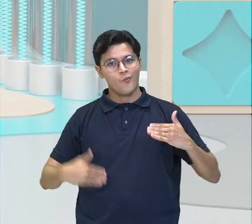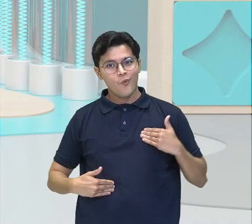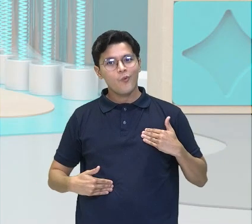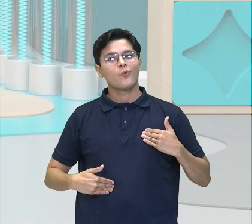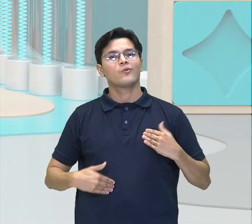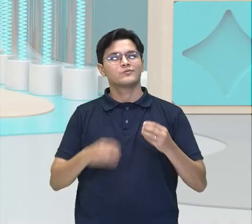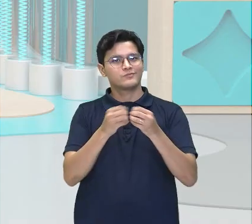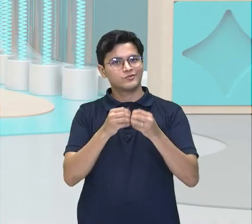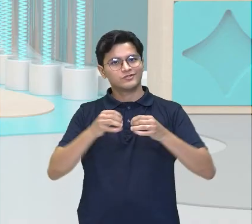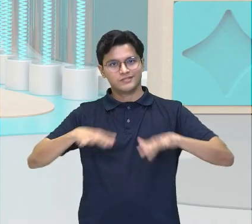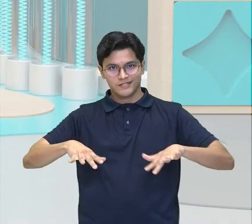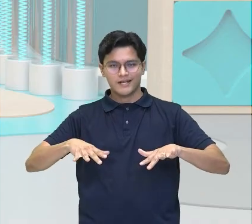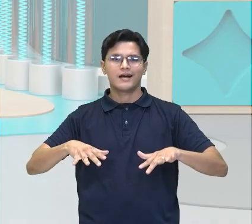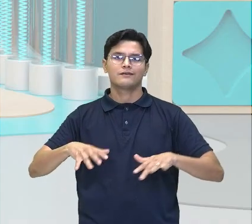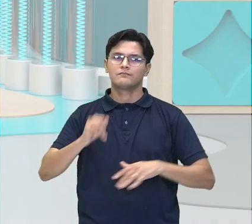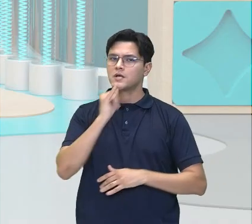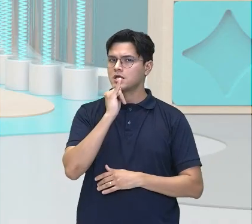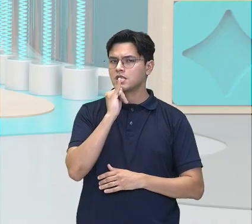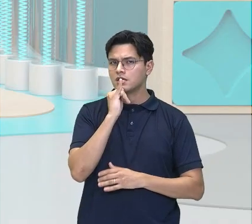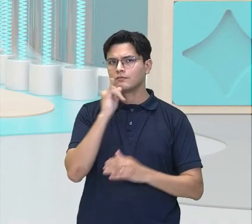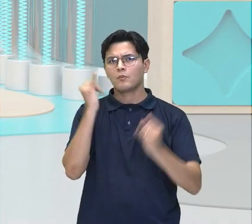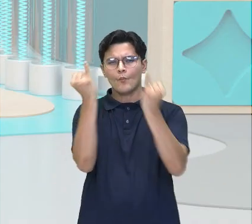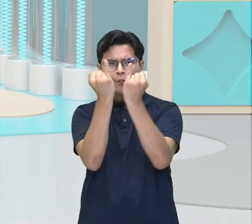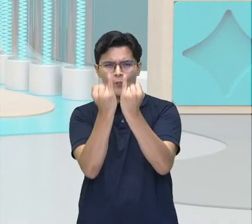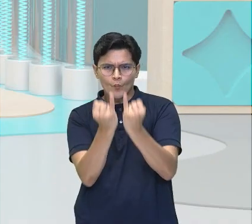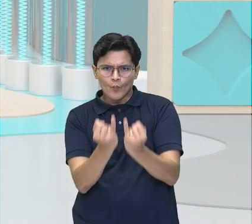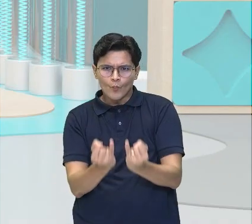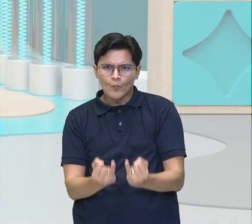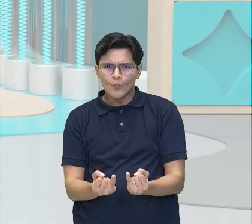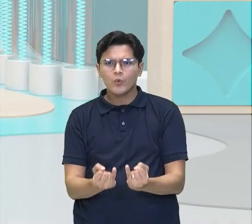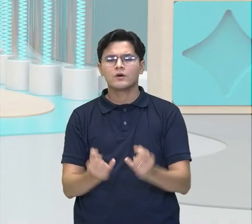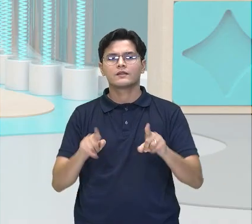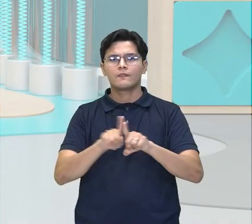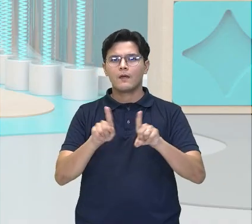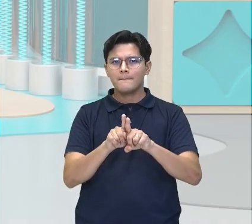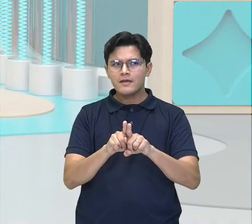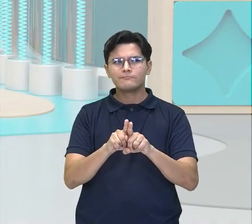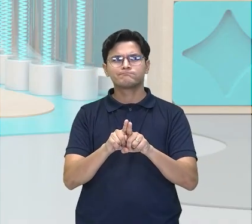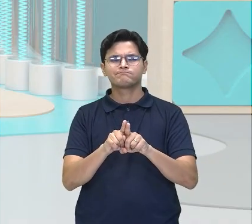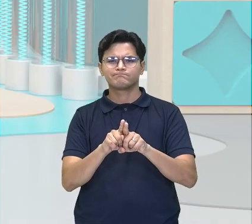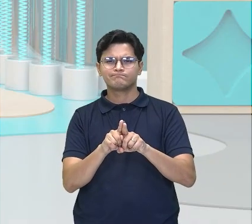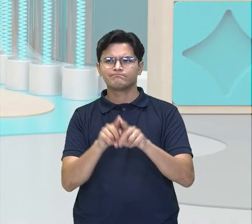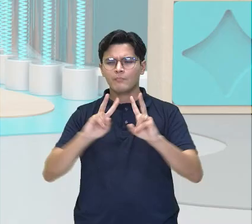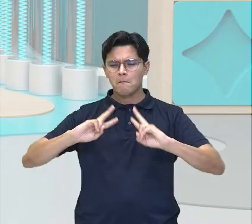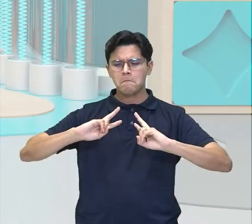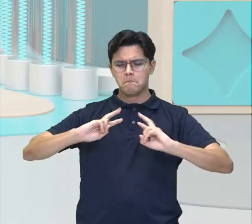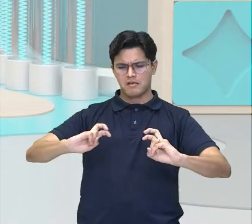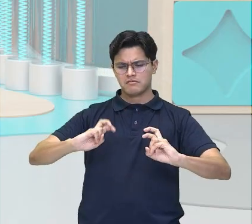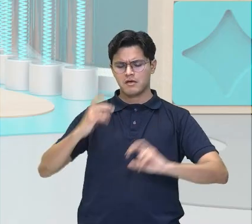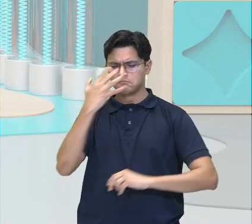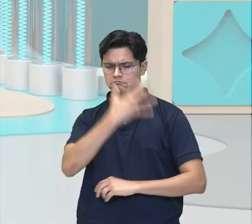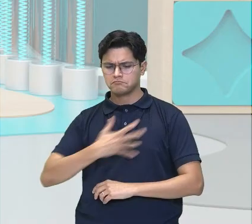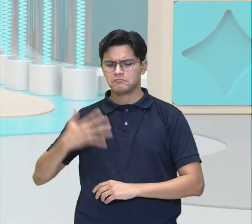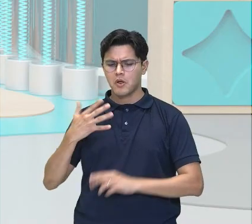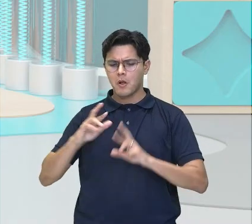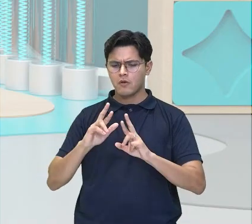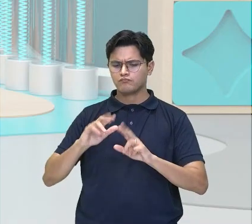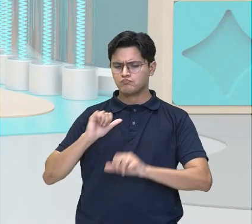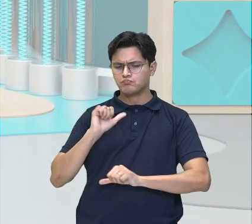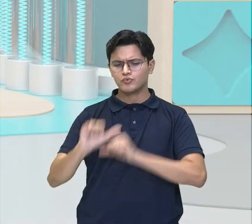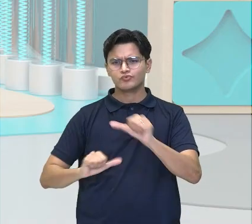Isso causa ali um emagrecimento, a gente percebe uma mudança estética, porém, a